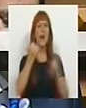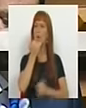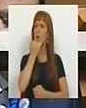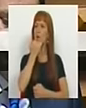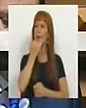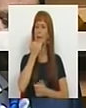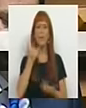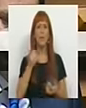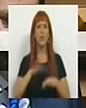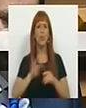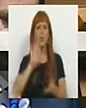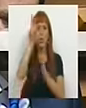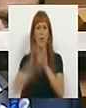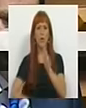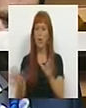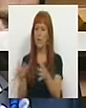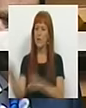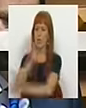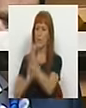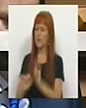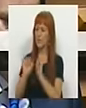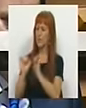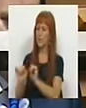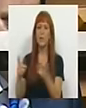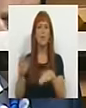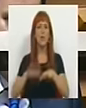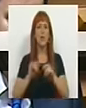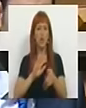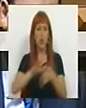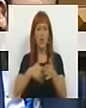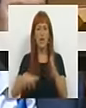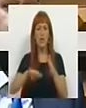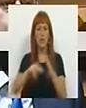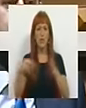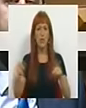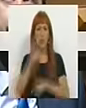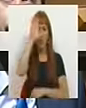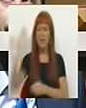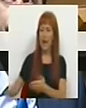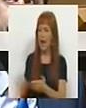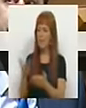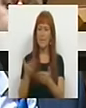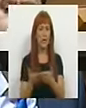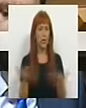satisfação com o relatório da Comissão Europeia sobre o Programa Nacional de Reformas que o Governo apresentou.